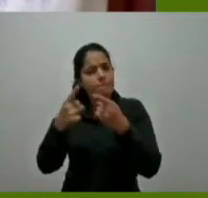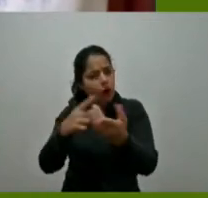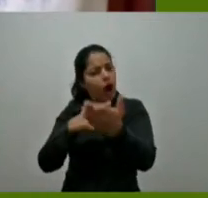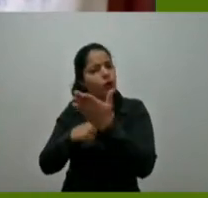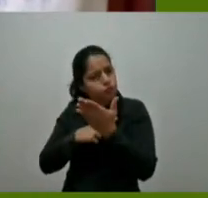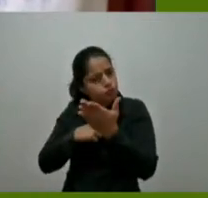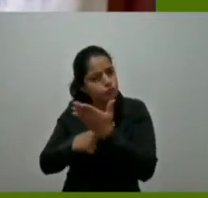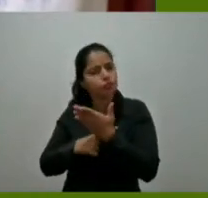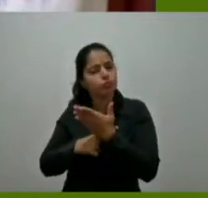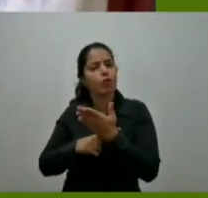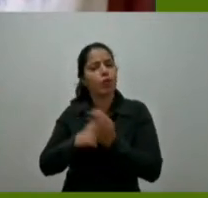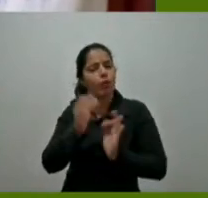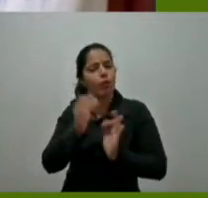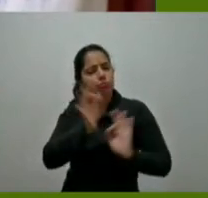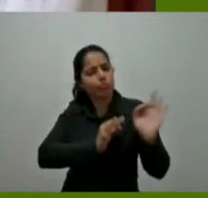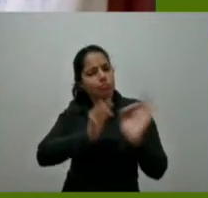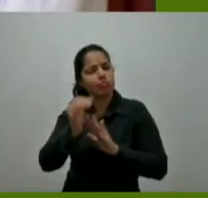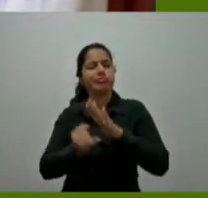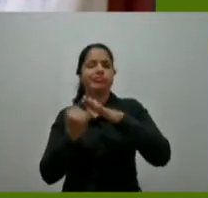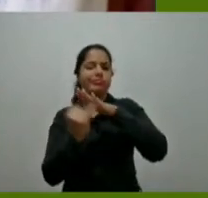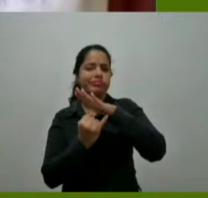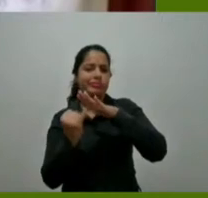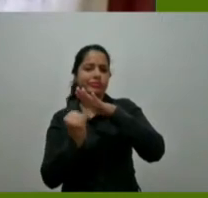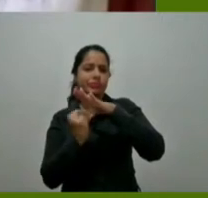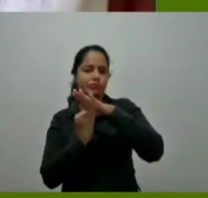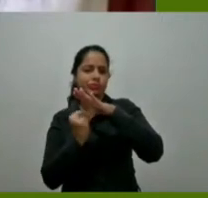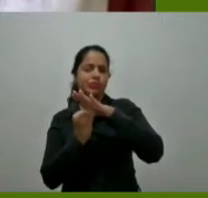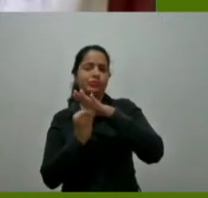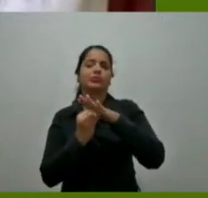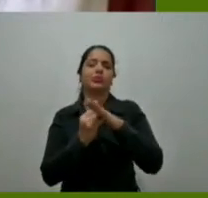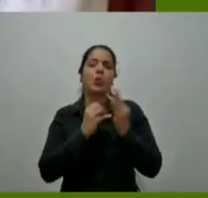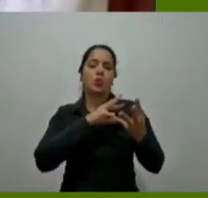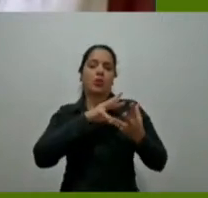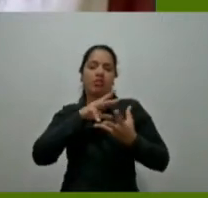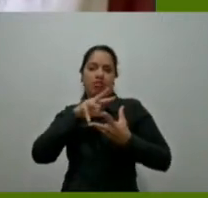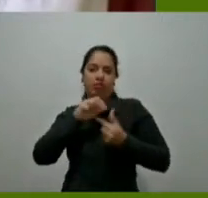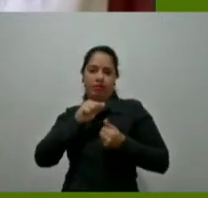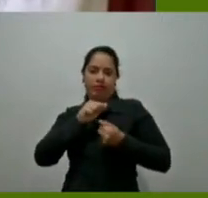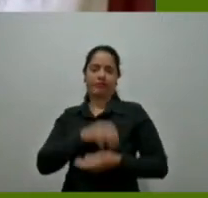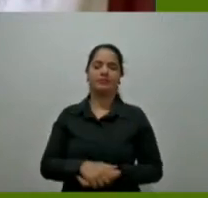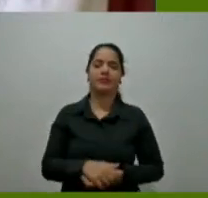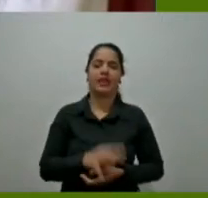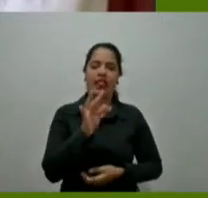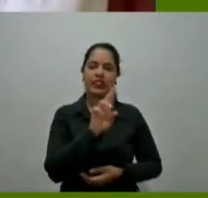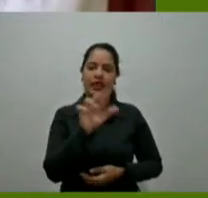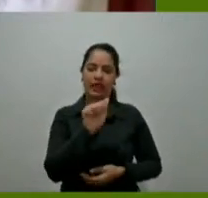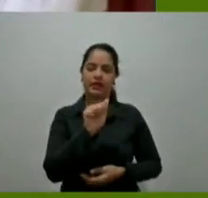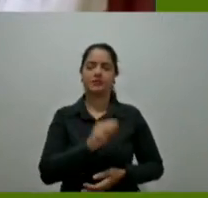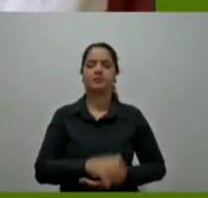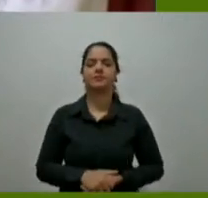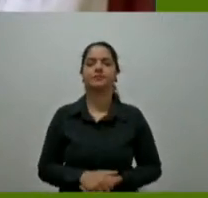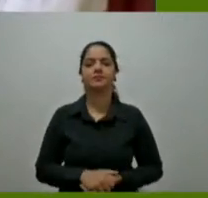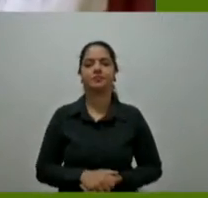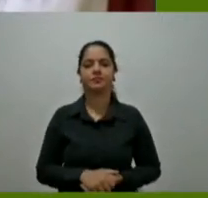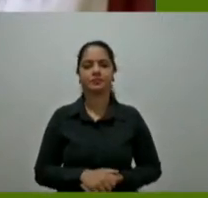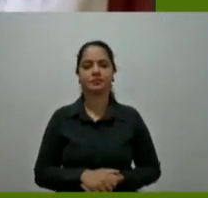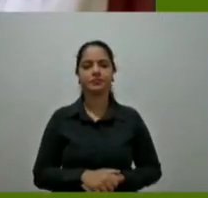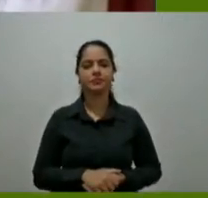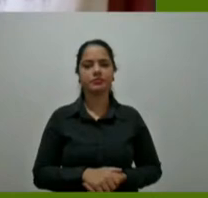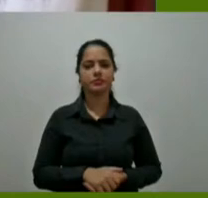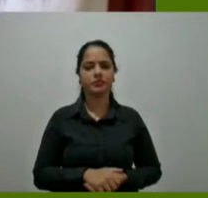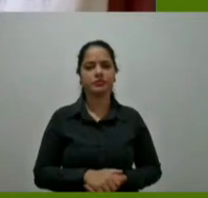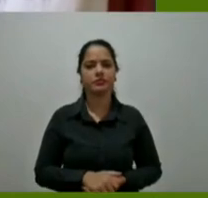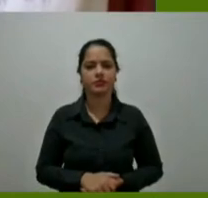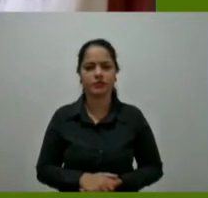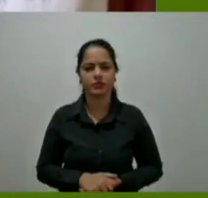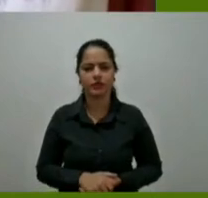passou a ser uma entidade essencial. Na realidade, nós descobrimos que o grande eixo